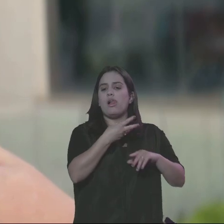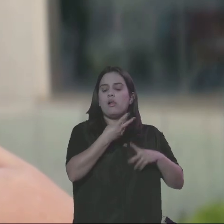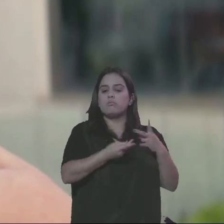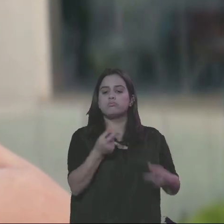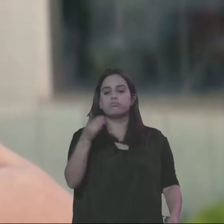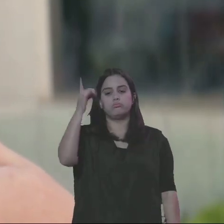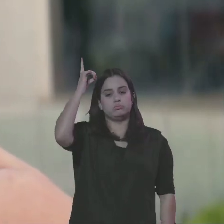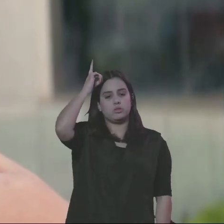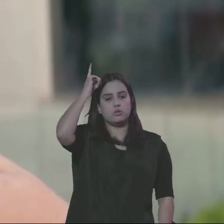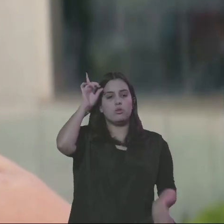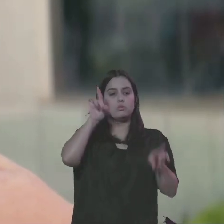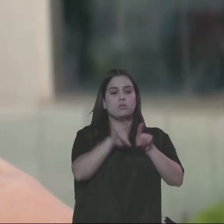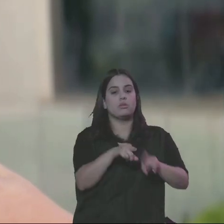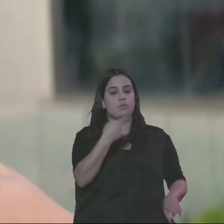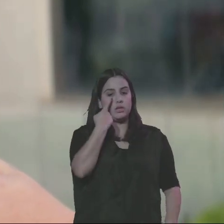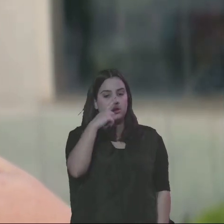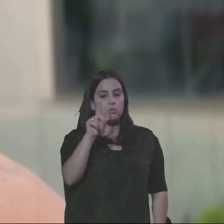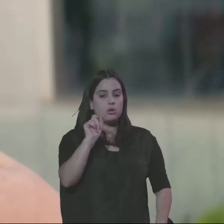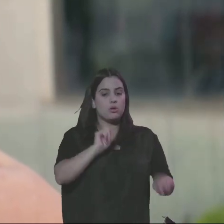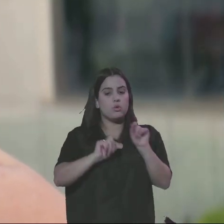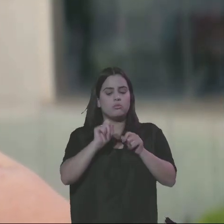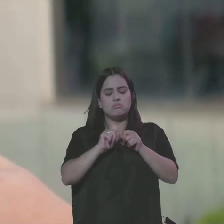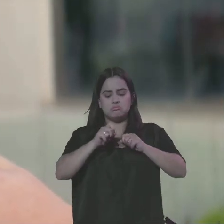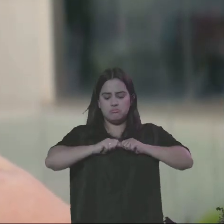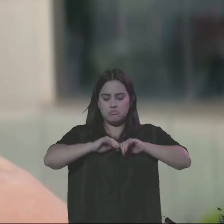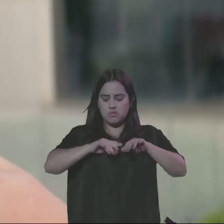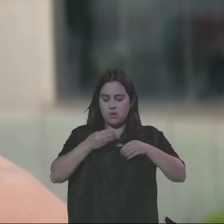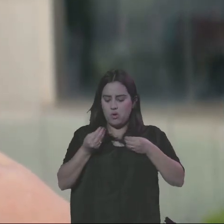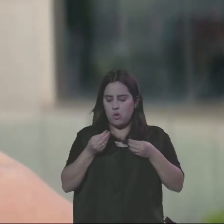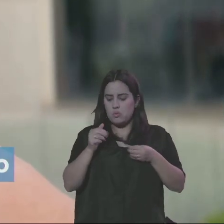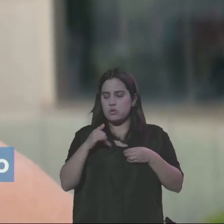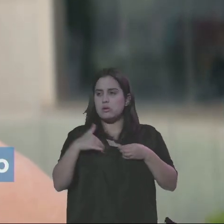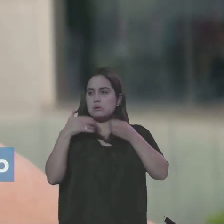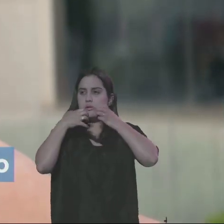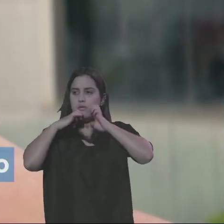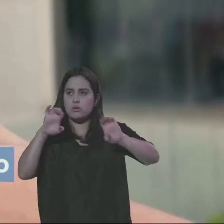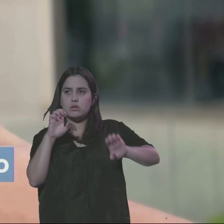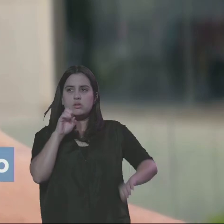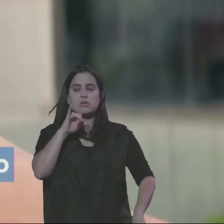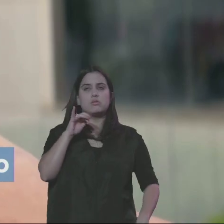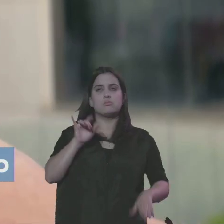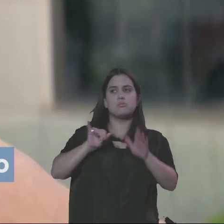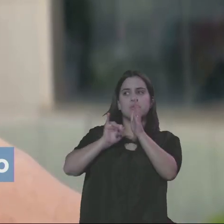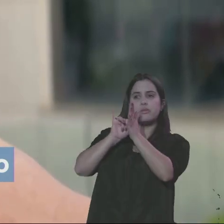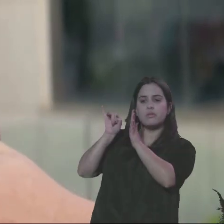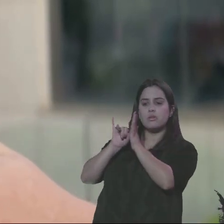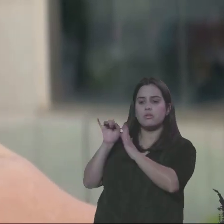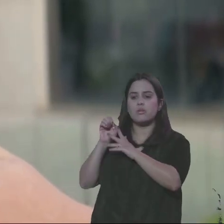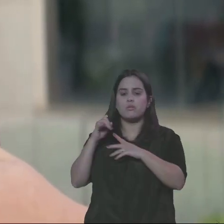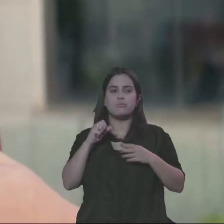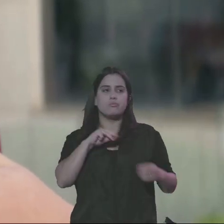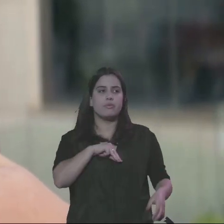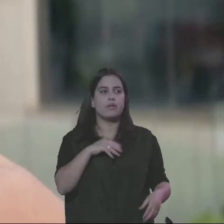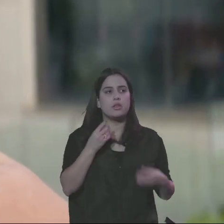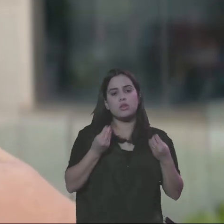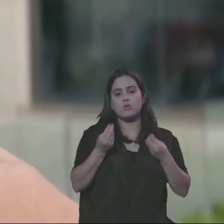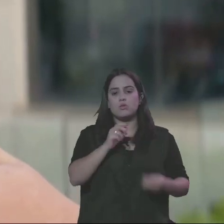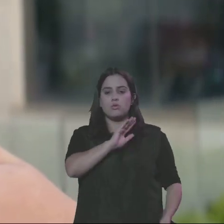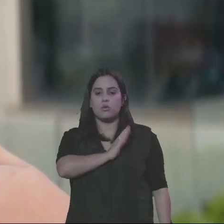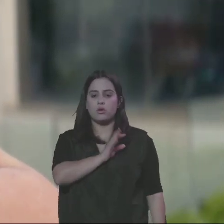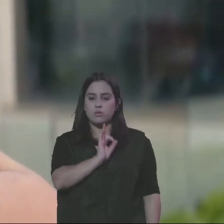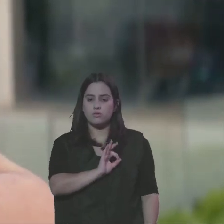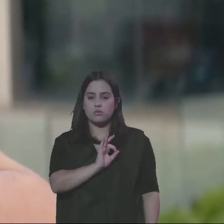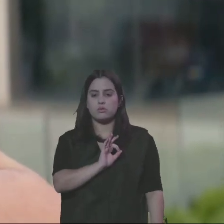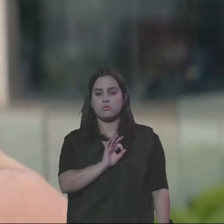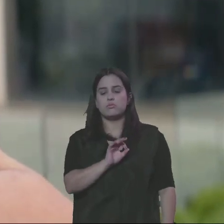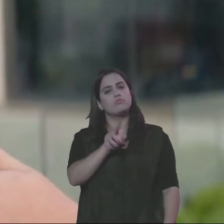Espírito. Você vai estar descobrindo o que você flui. Se você é um evangelista, se você é um intercessor, um ministro, ou se você tem um coração servo. Eu creio